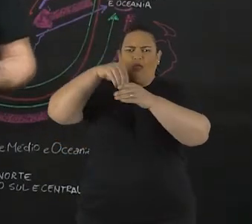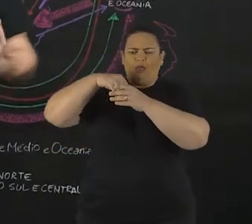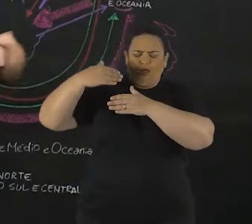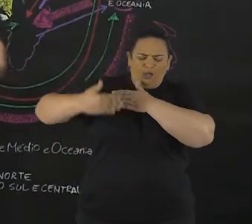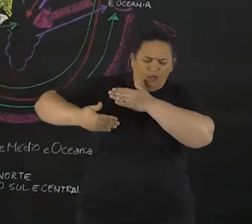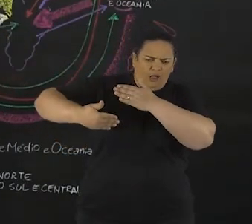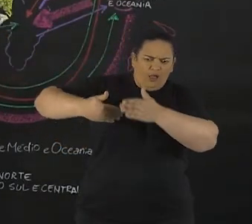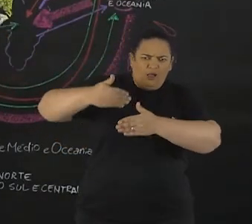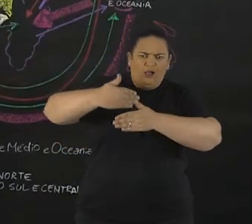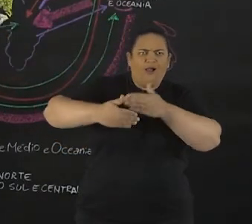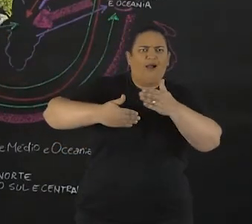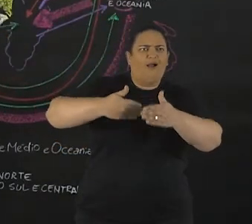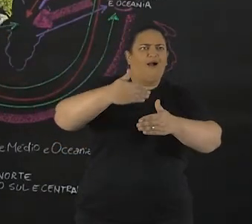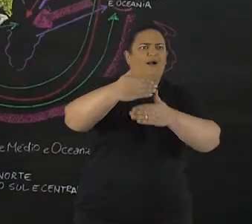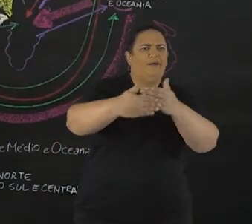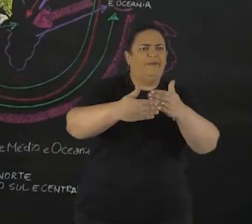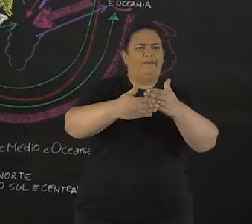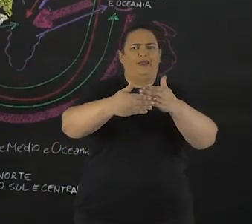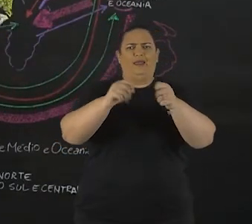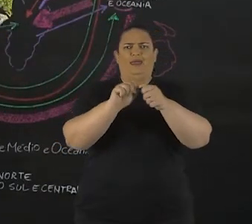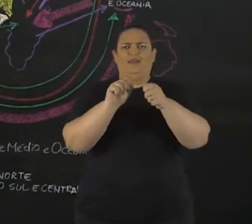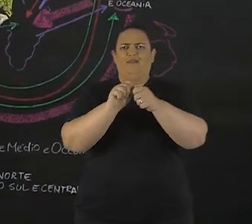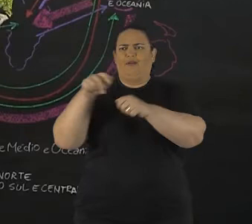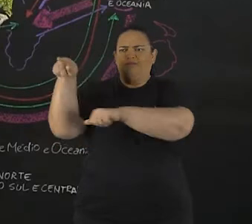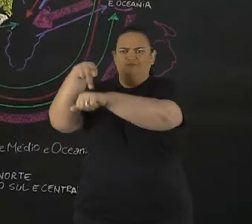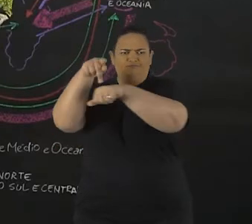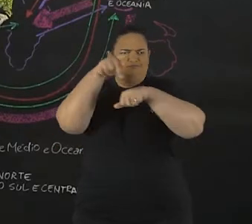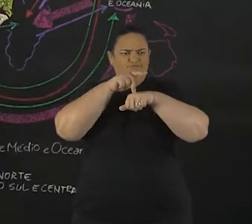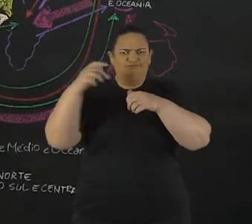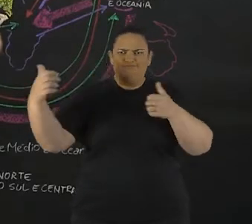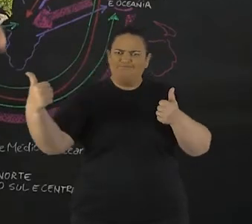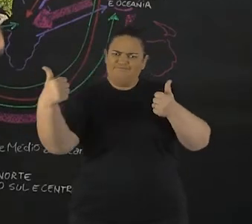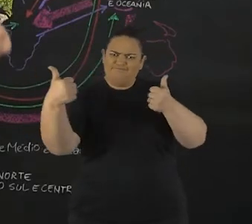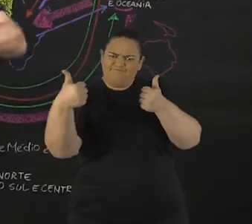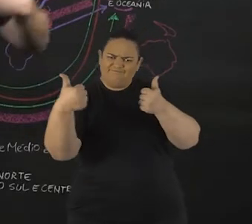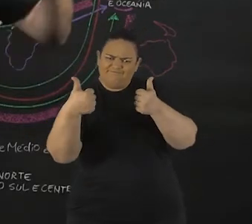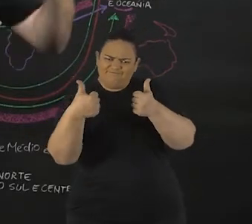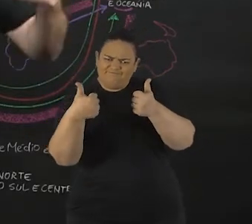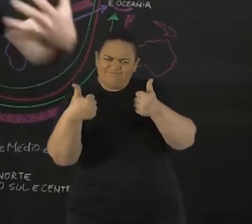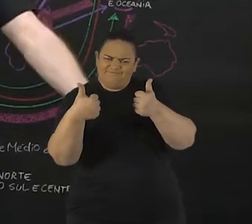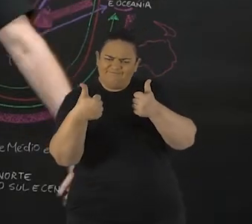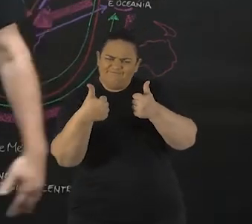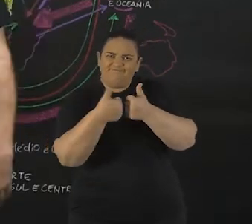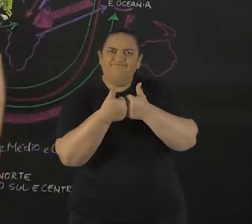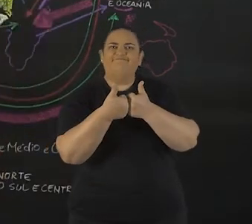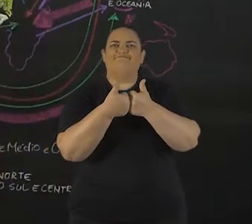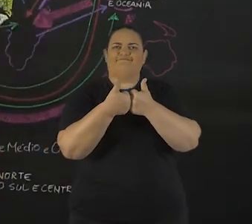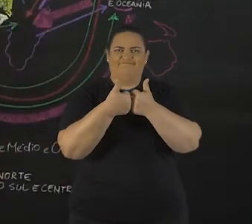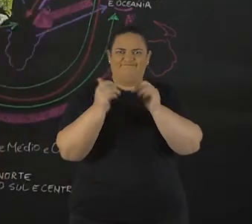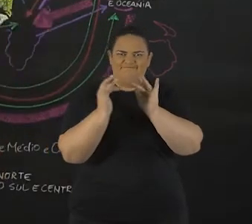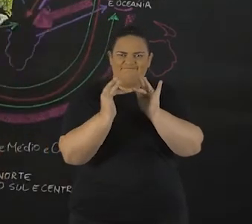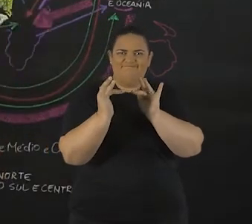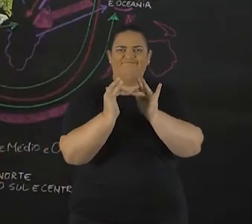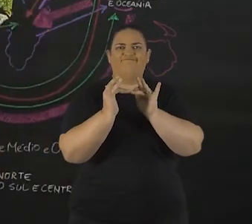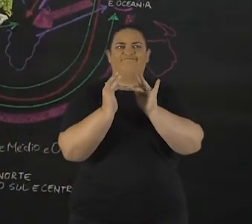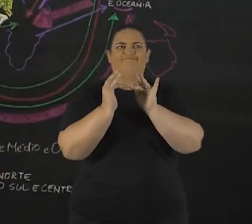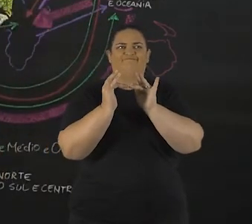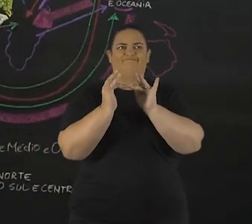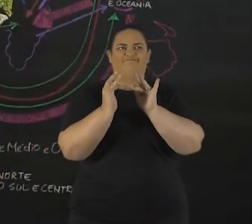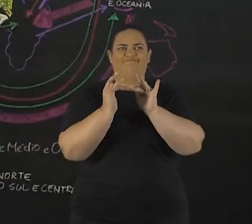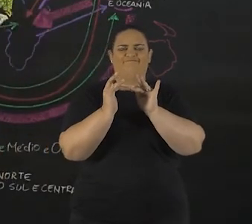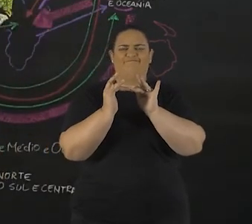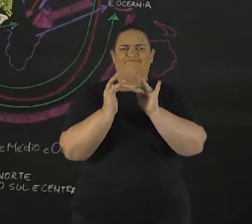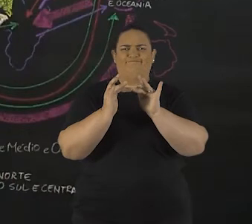da globalização, da diminuição de fronteiras entre os países, as pessoas, entre as